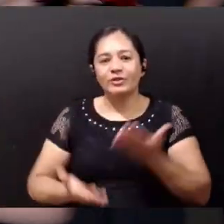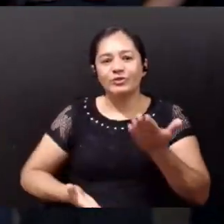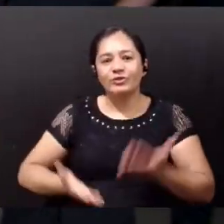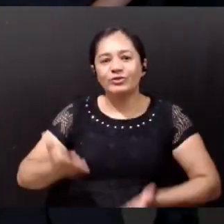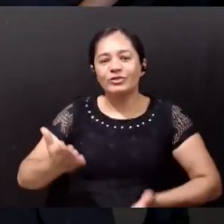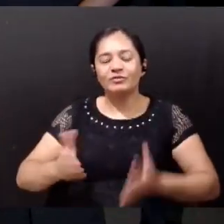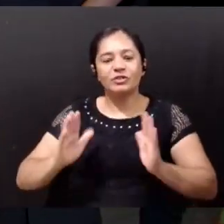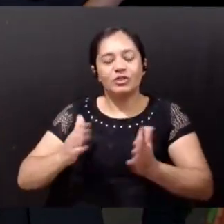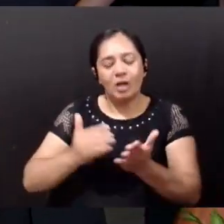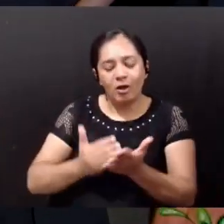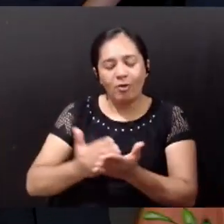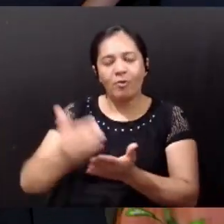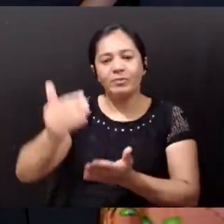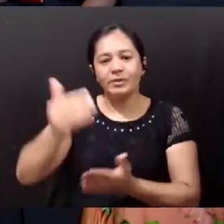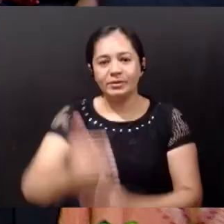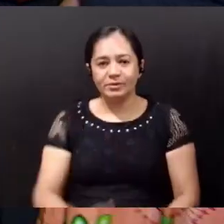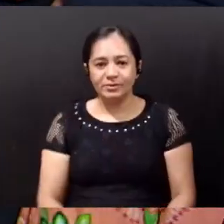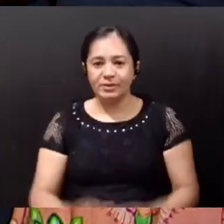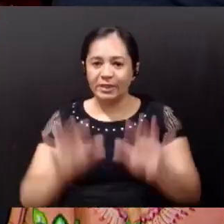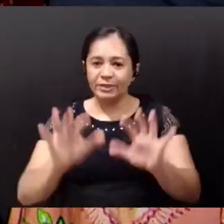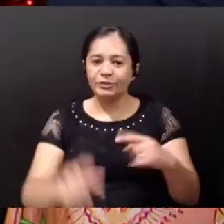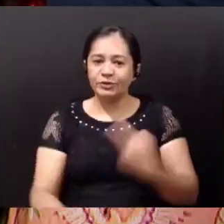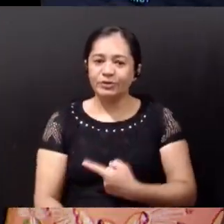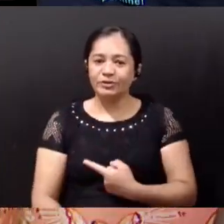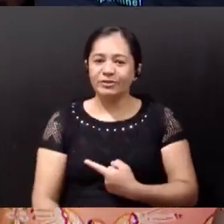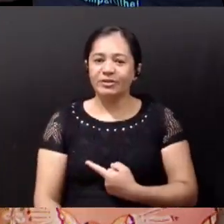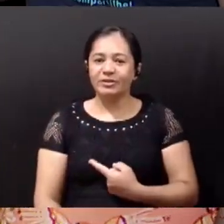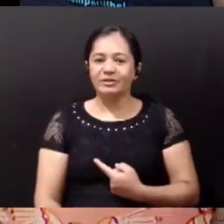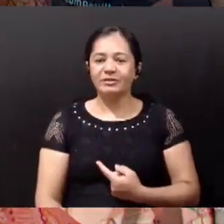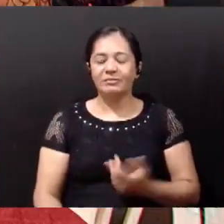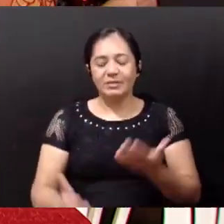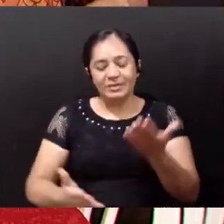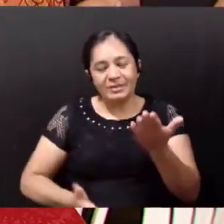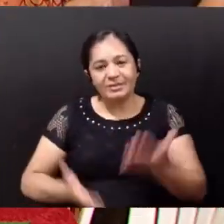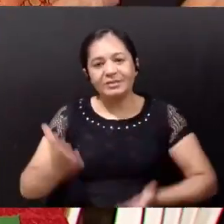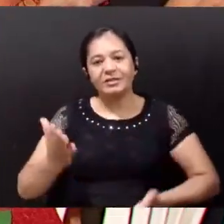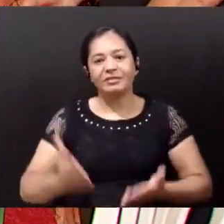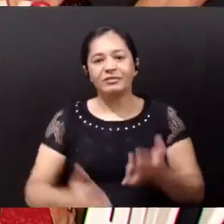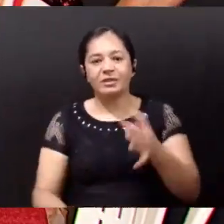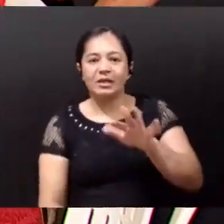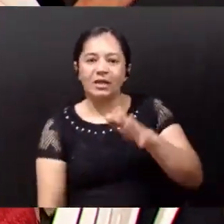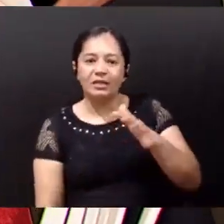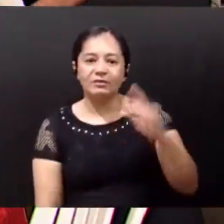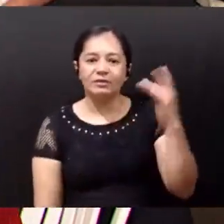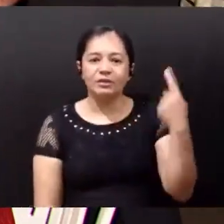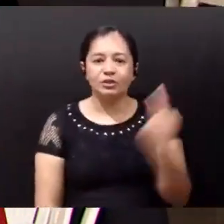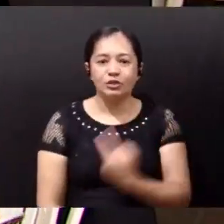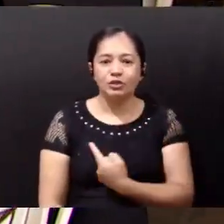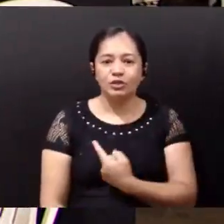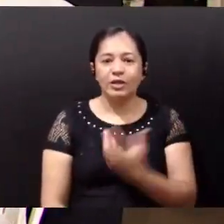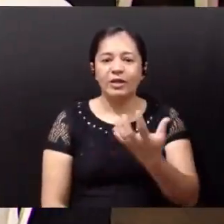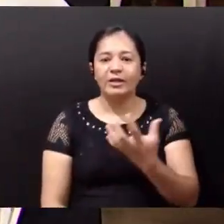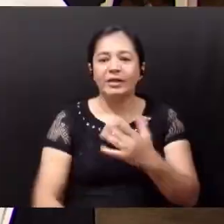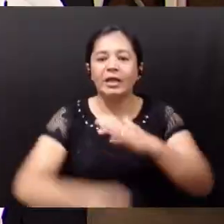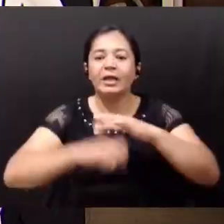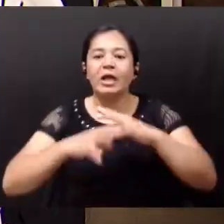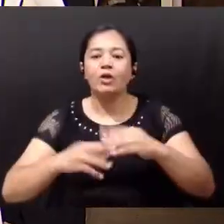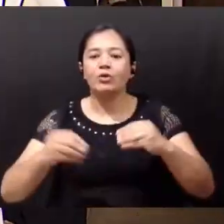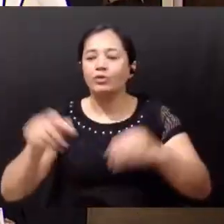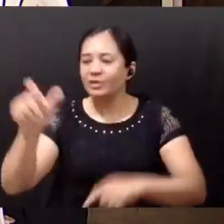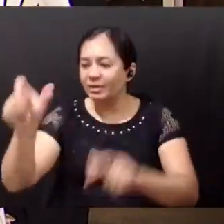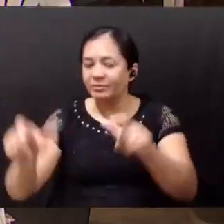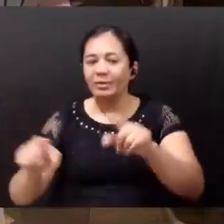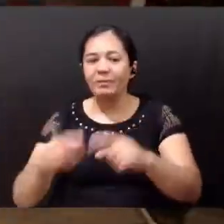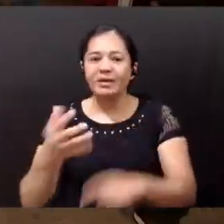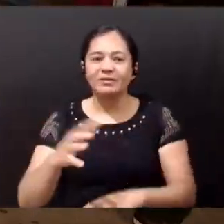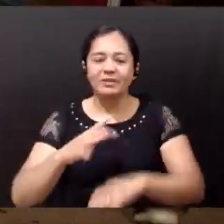né? E é isso que nós viemos, servir. Então, muitas vezes a gente quer que a cura seja para eles e é para nós. É